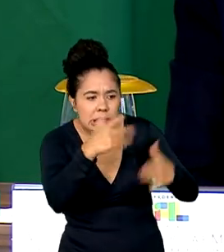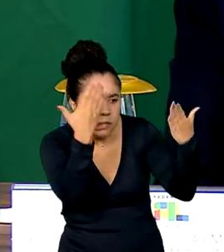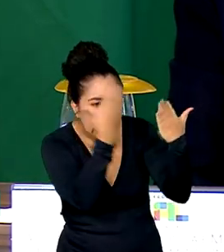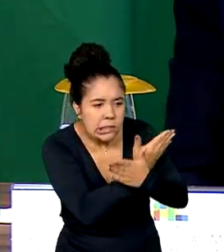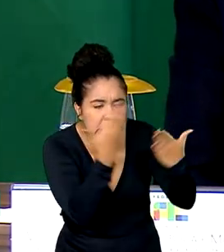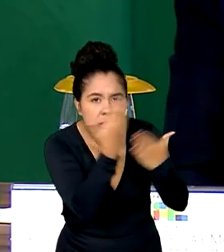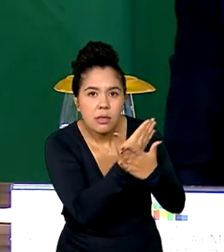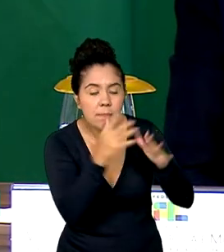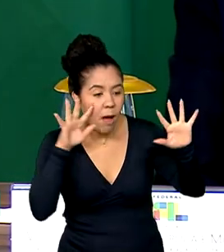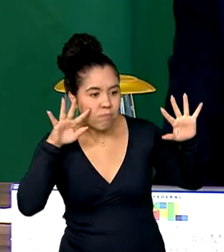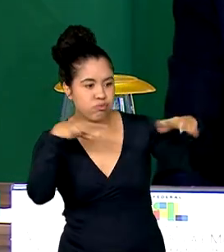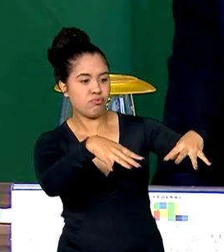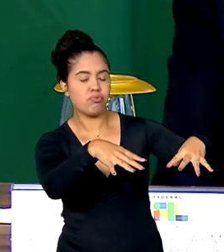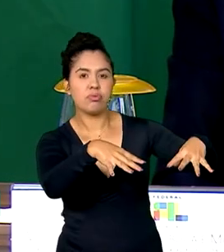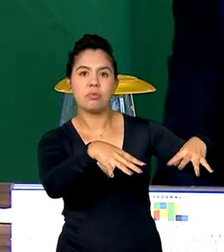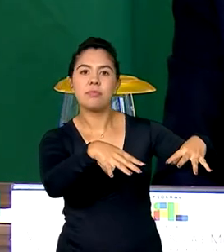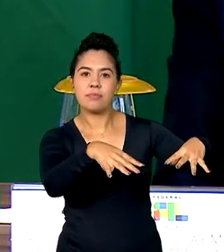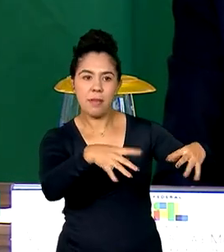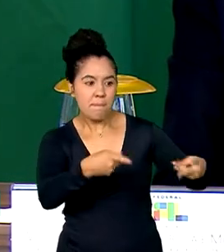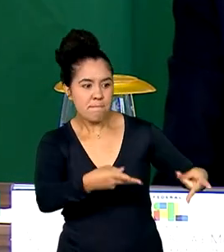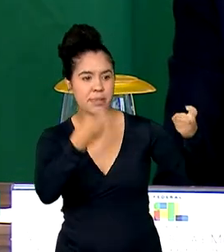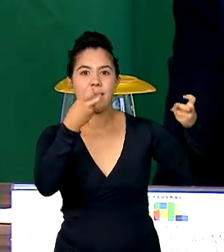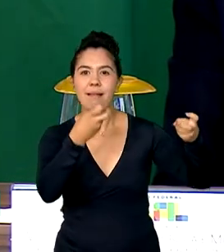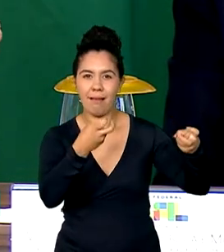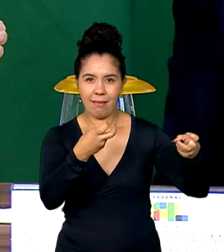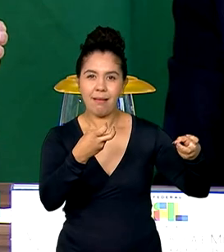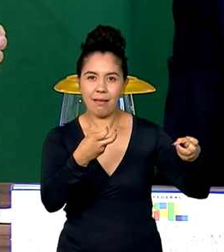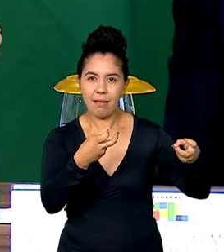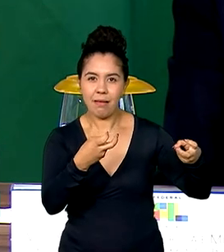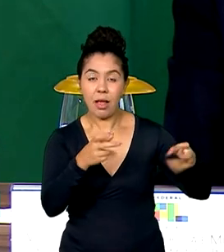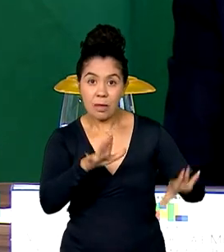a serem visíveis. E quando